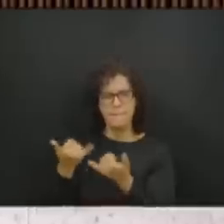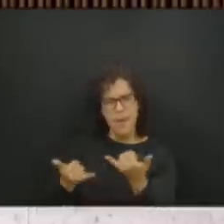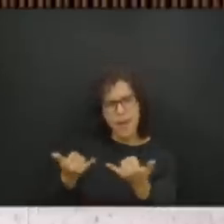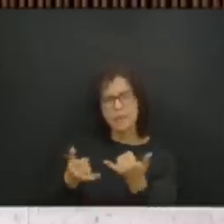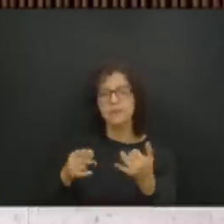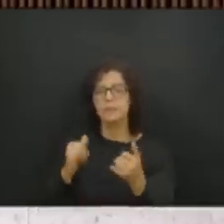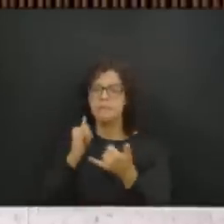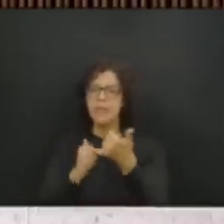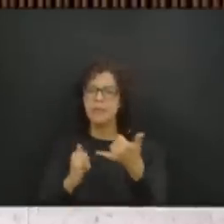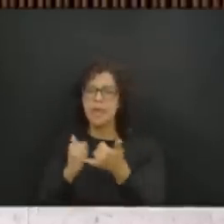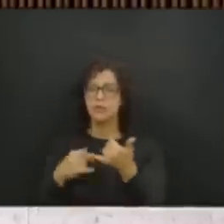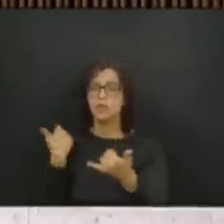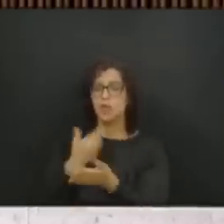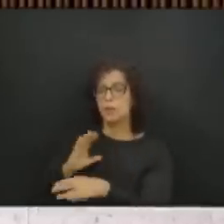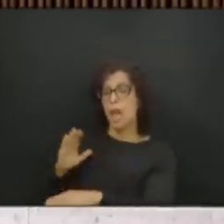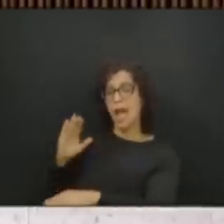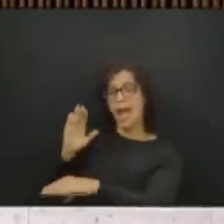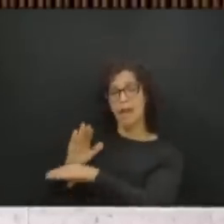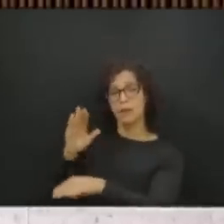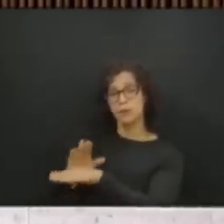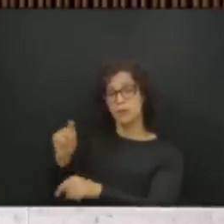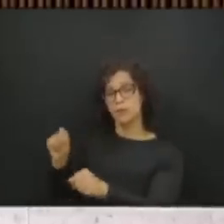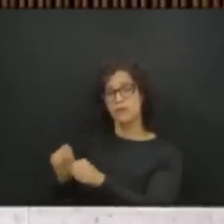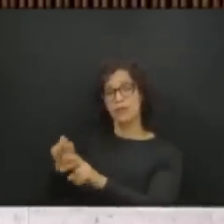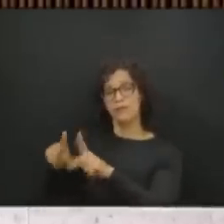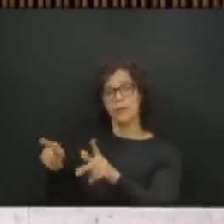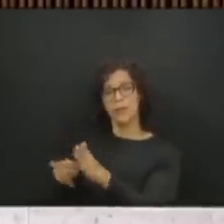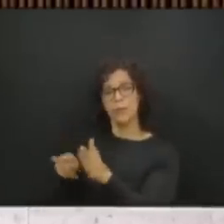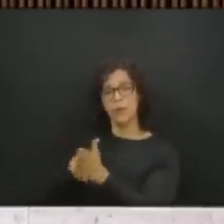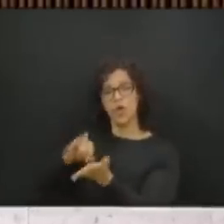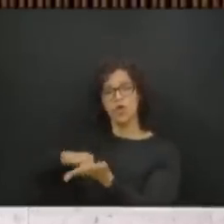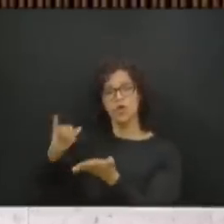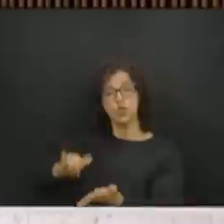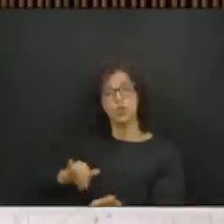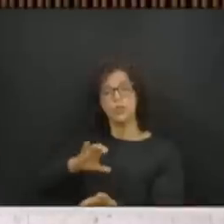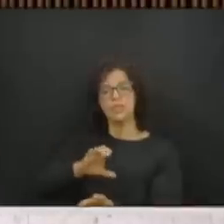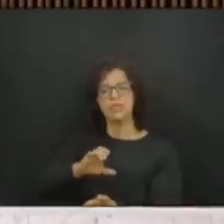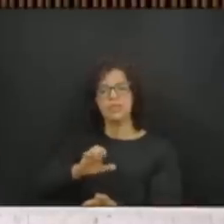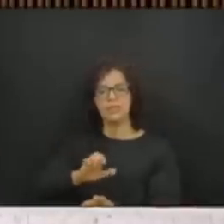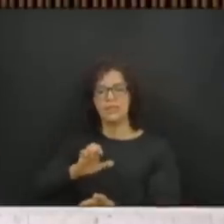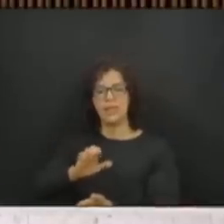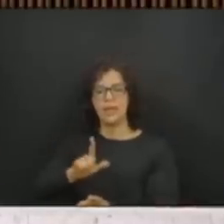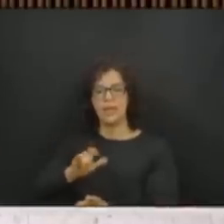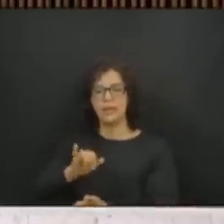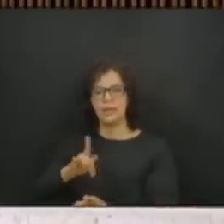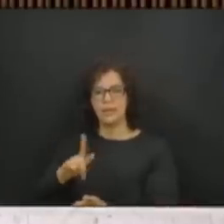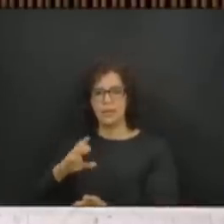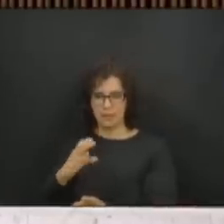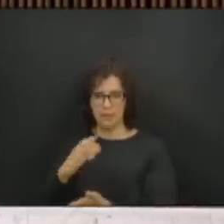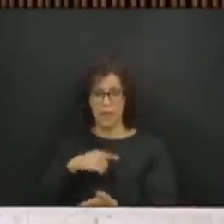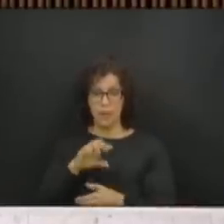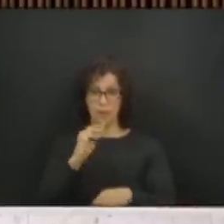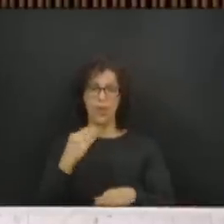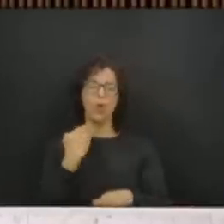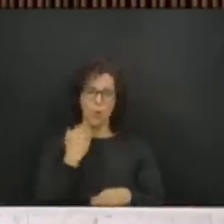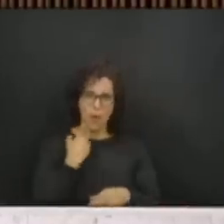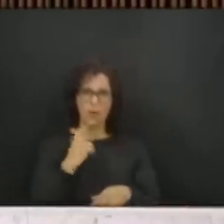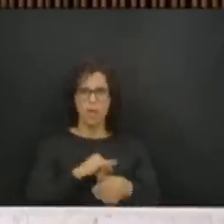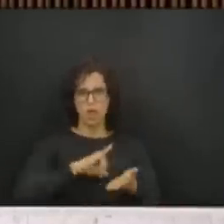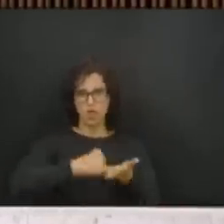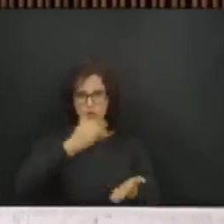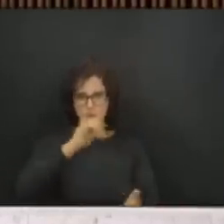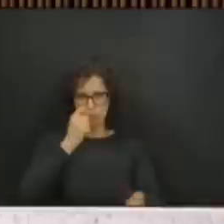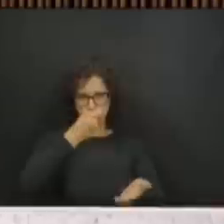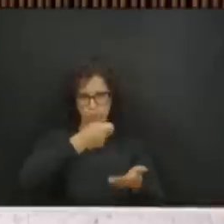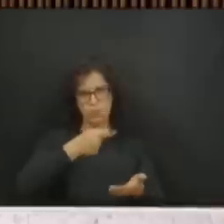daquilo que o governo paga como subsídio para fazer a diferença do juros SELIC ou seja tem a taxa SELIC que o banco cobra e